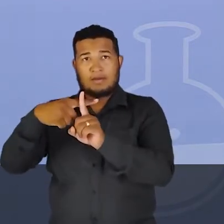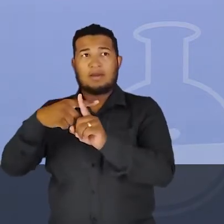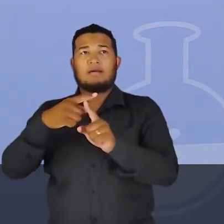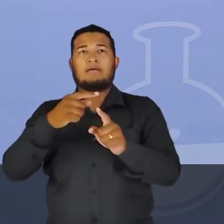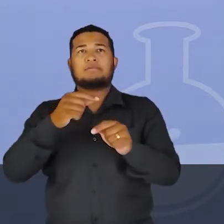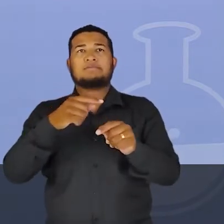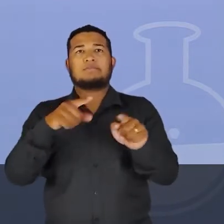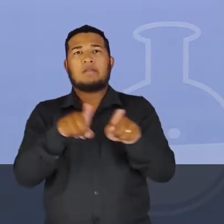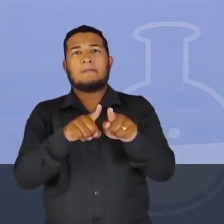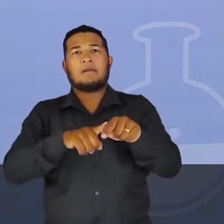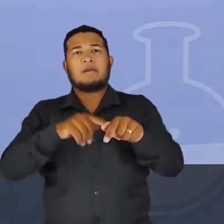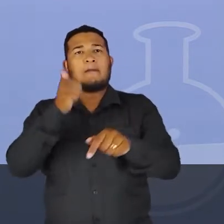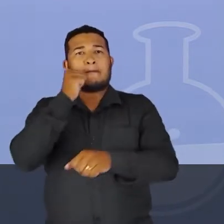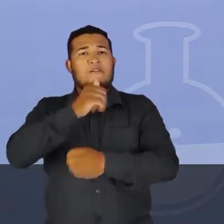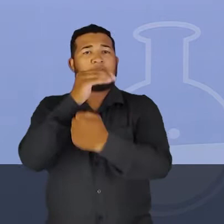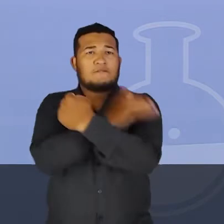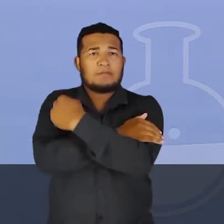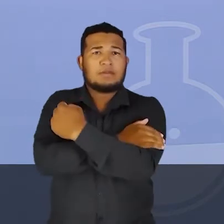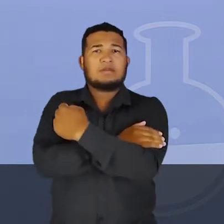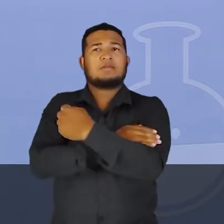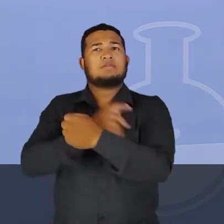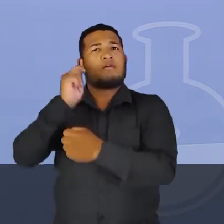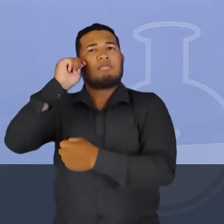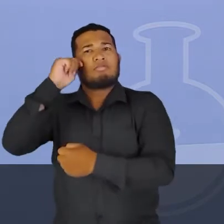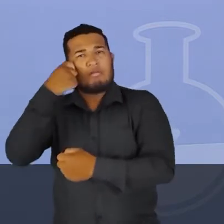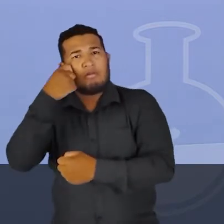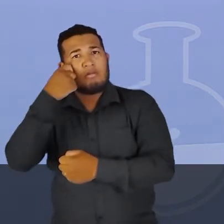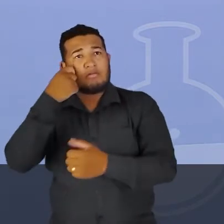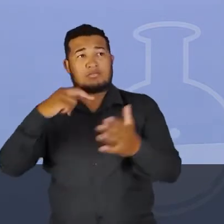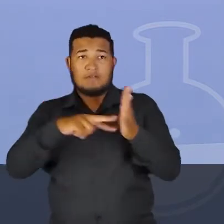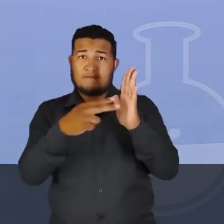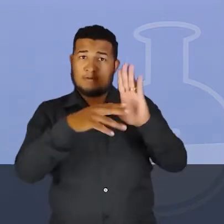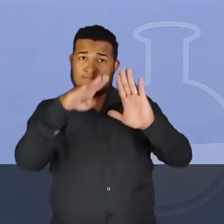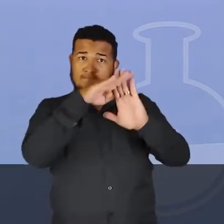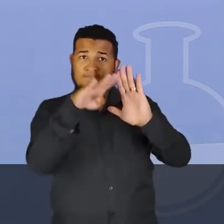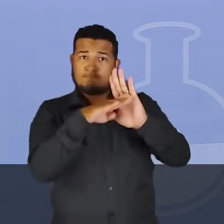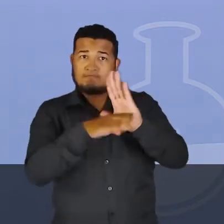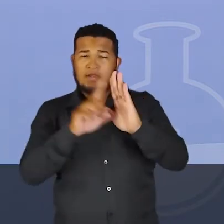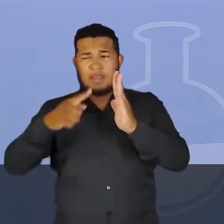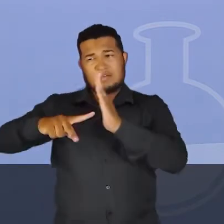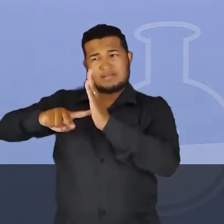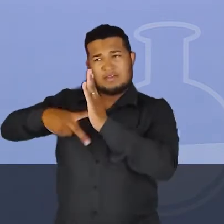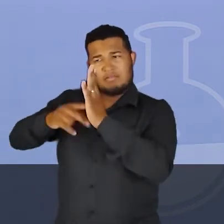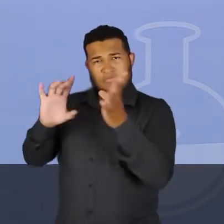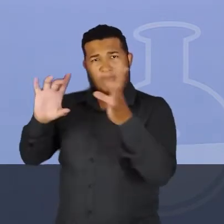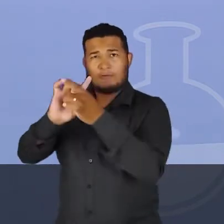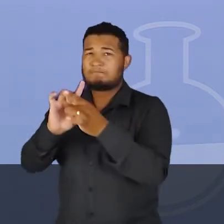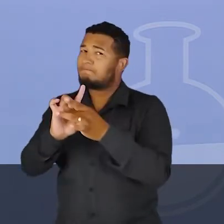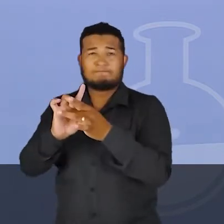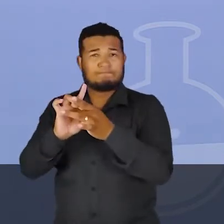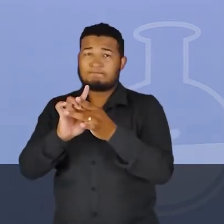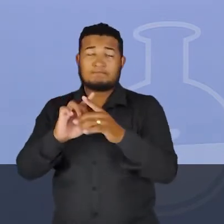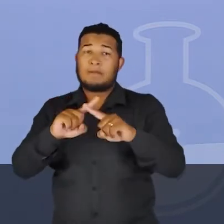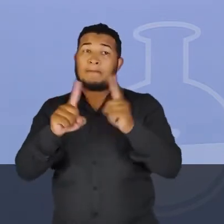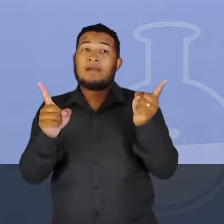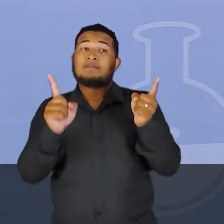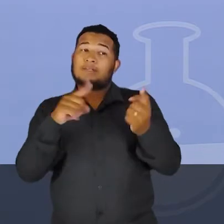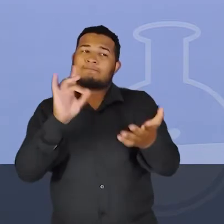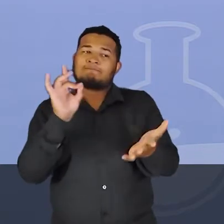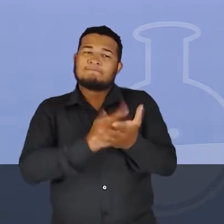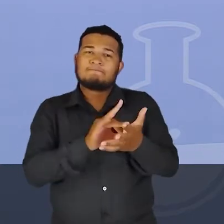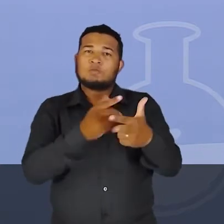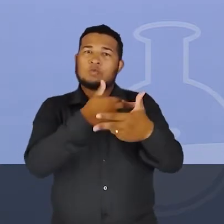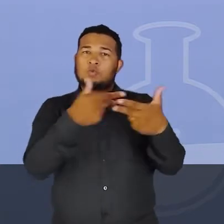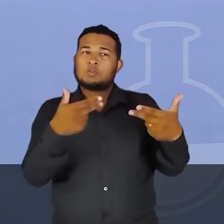negro. Então, são pautas que não necessariamente estão relacionadas a sindicatos ou a grupos institucionais, são